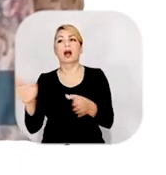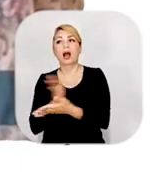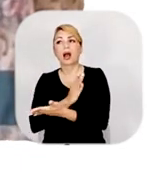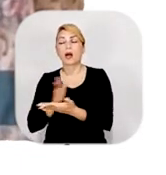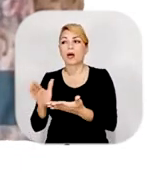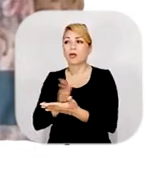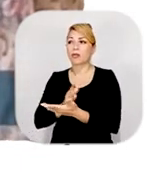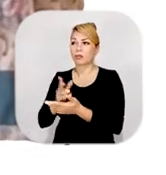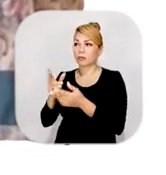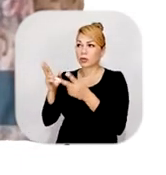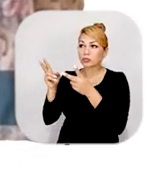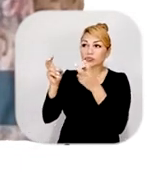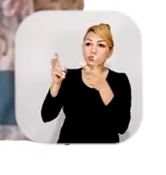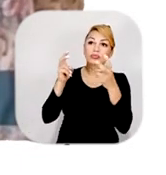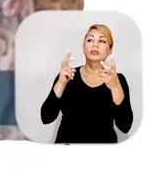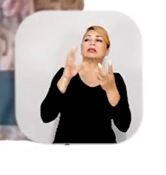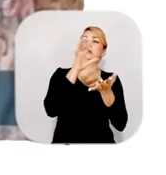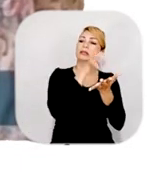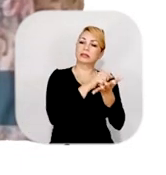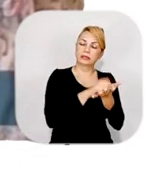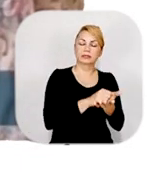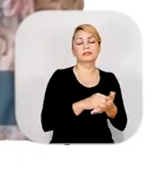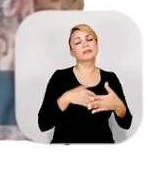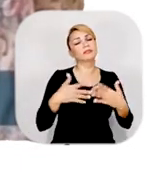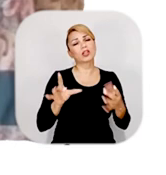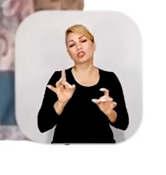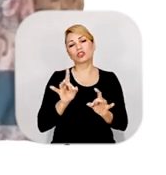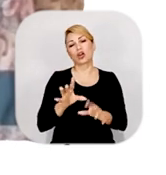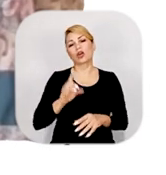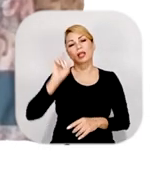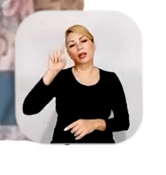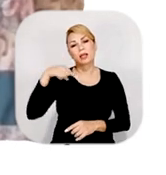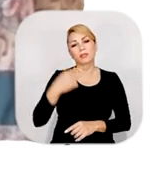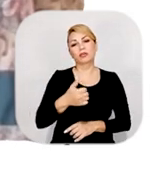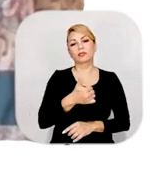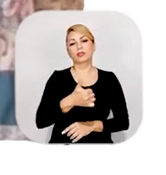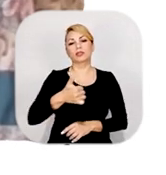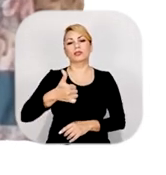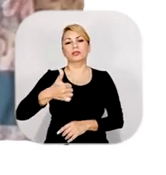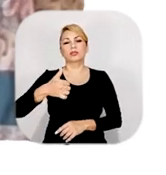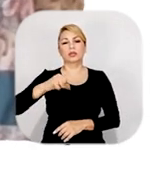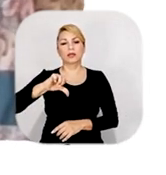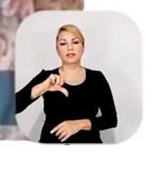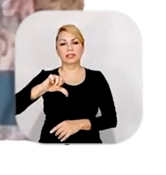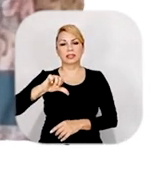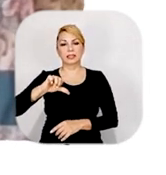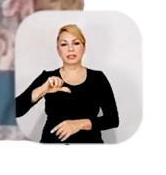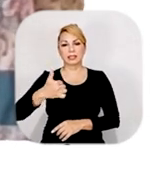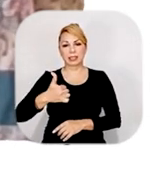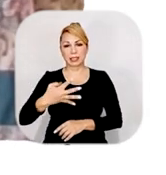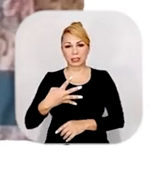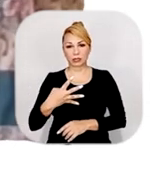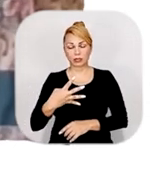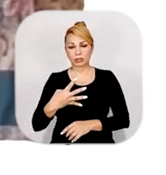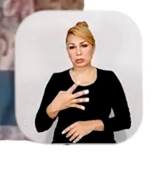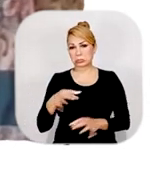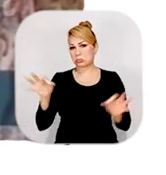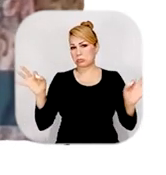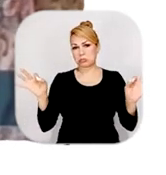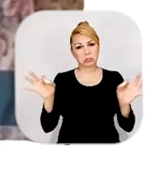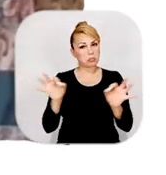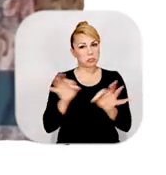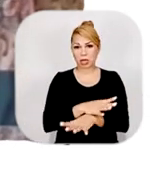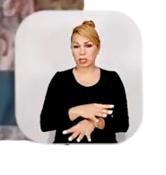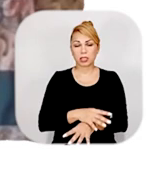de 1914, parou toda a informação que a gente teve sobre a